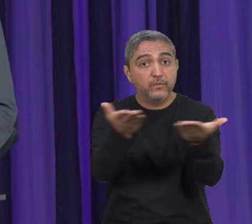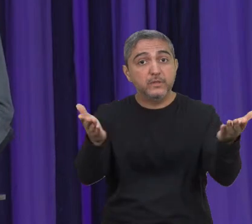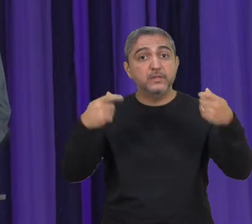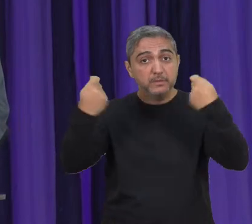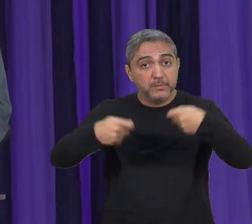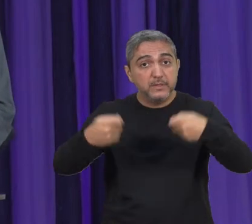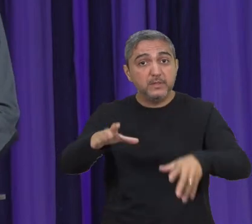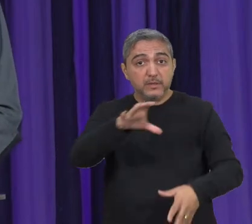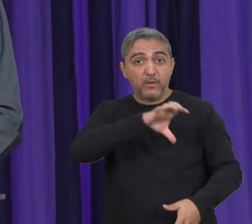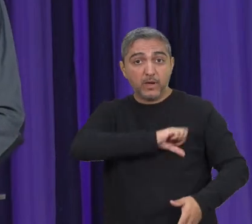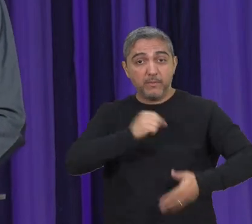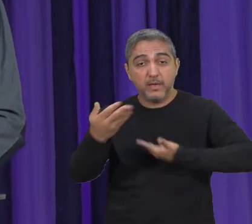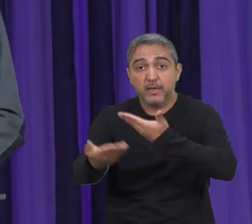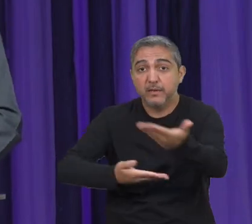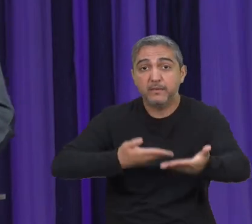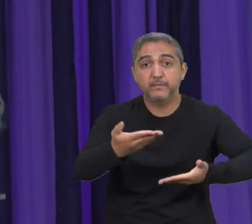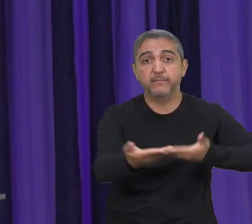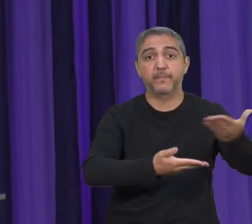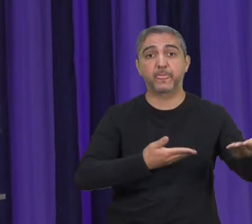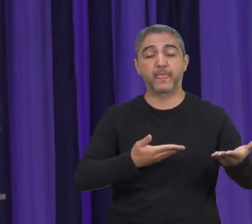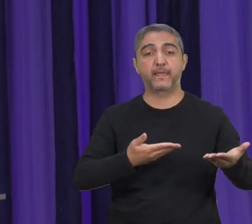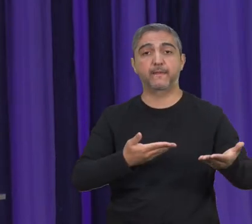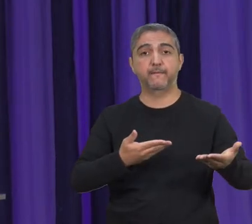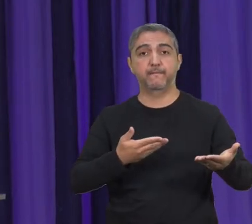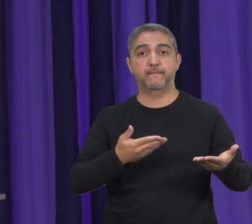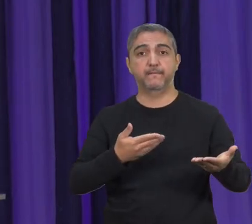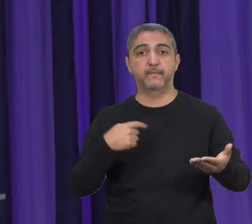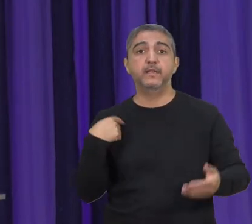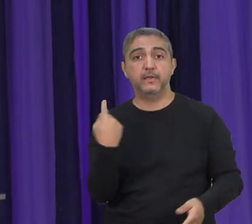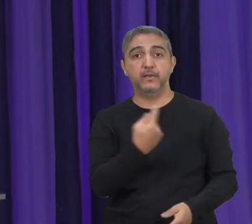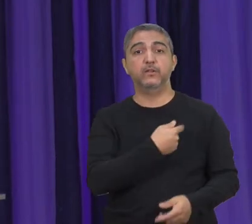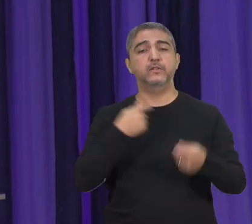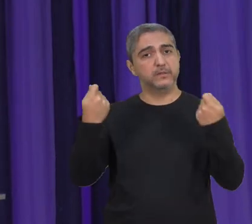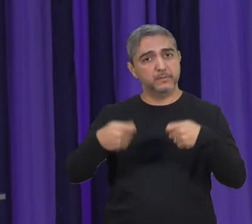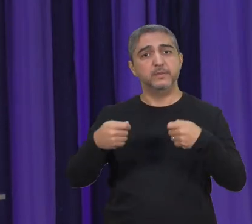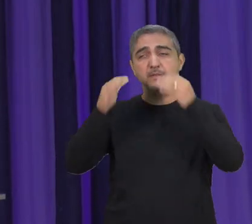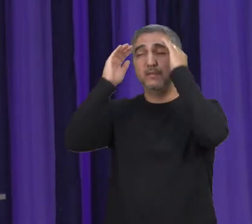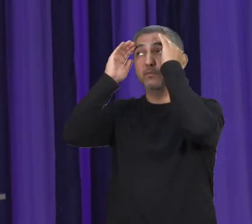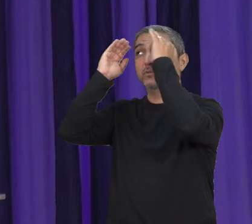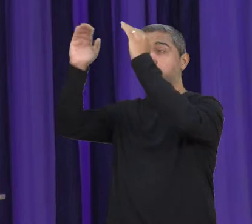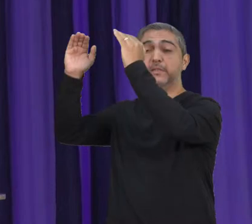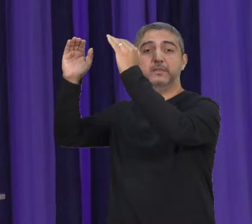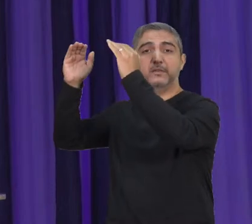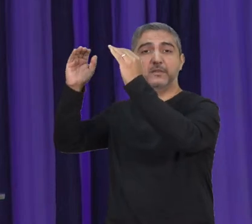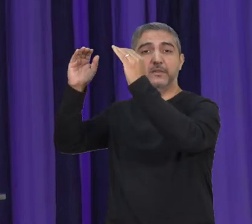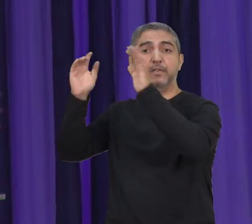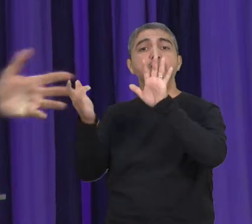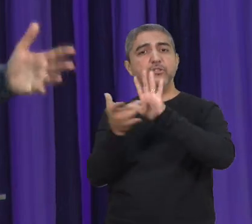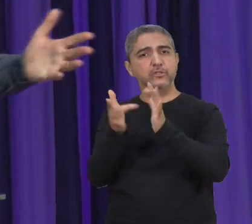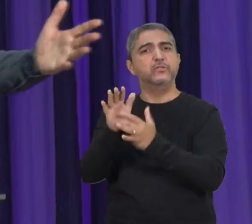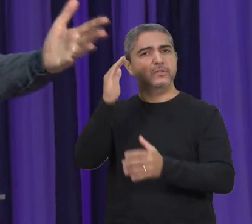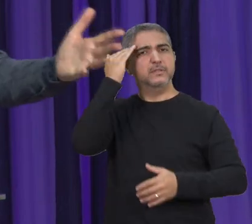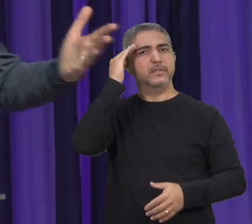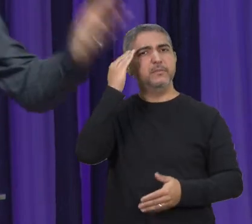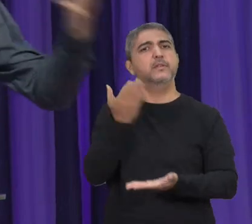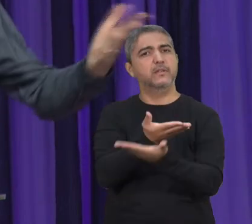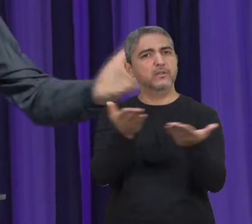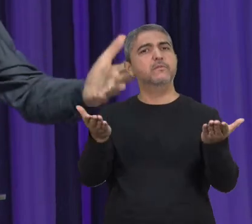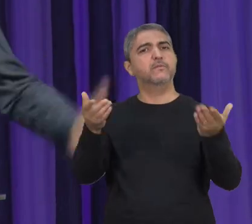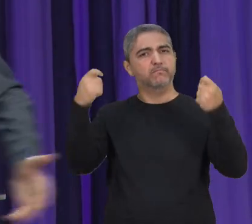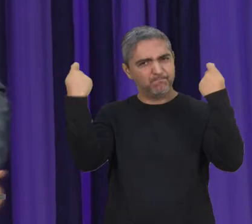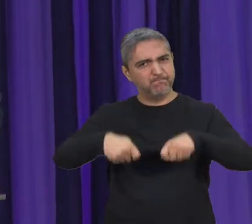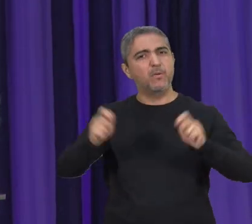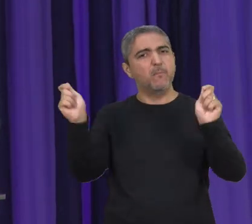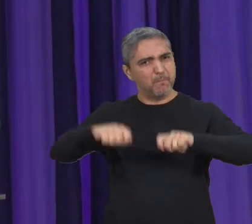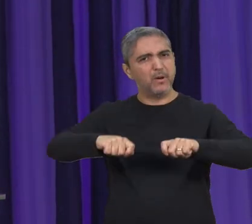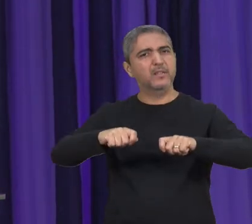outros como ele nos amou, ele não poderia dar uma ordem que nós não sejamos capazes de cumprir com os